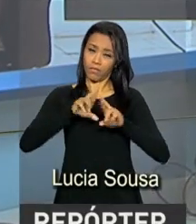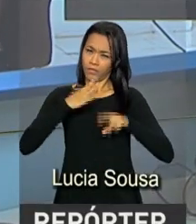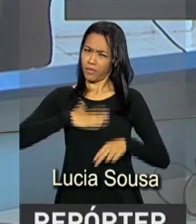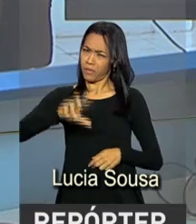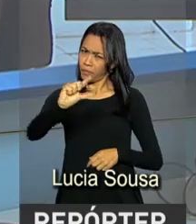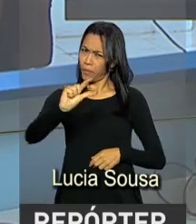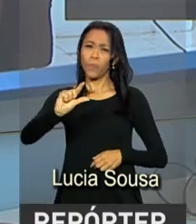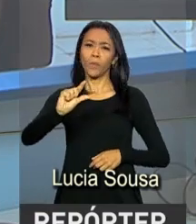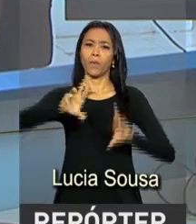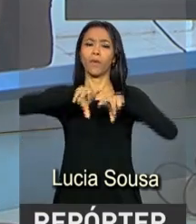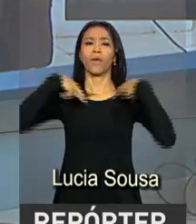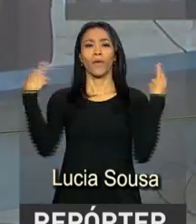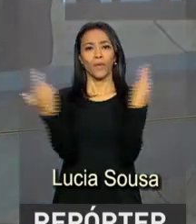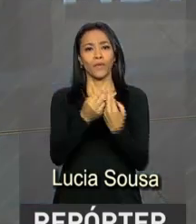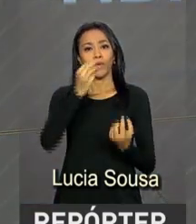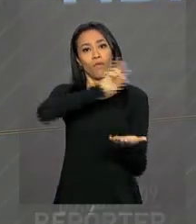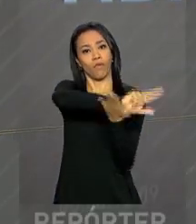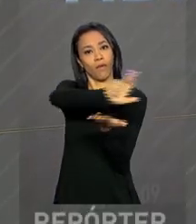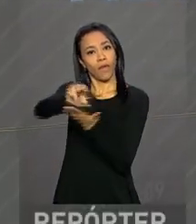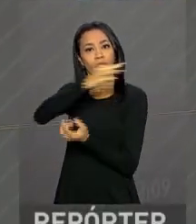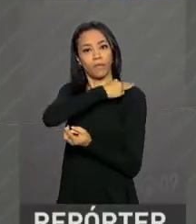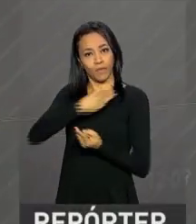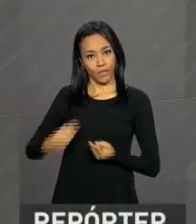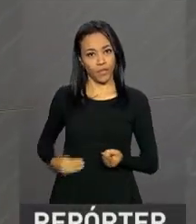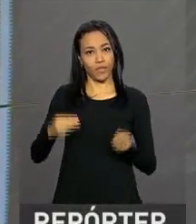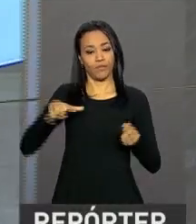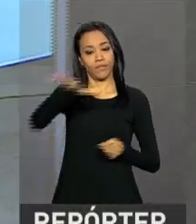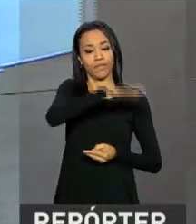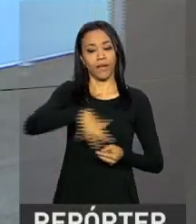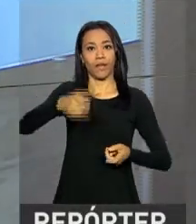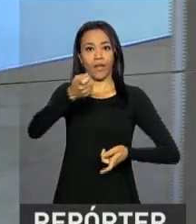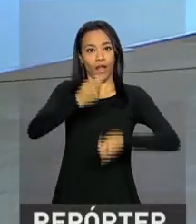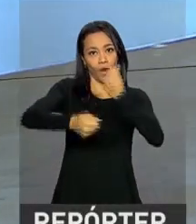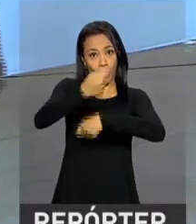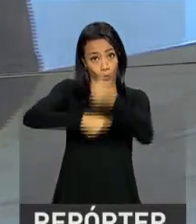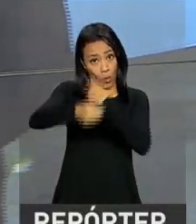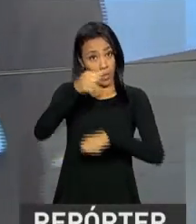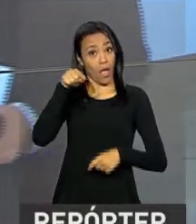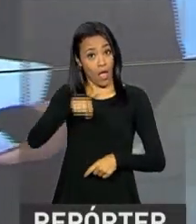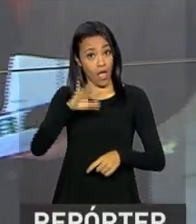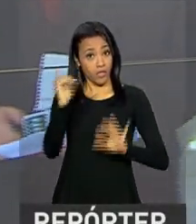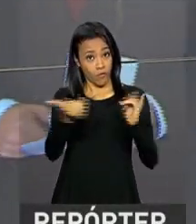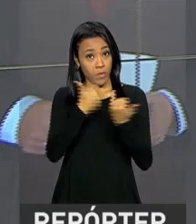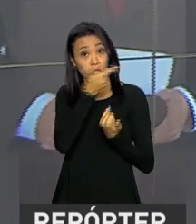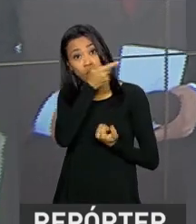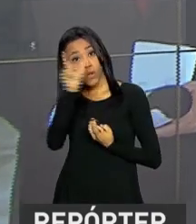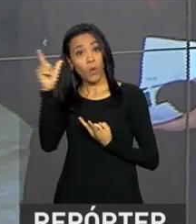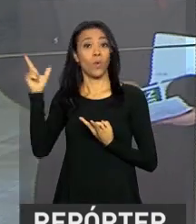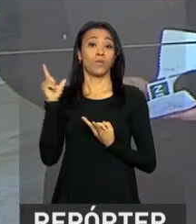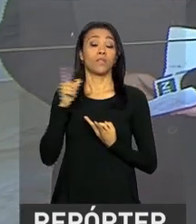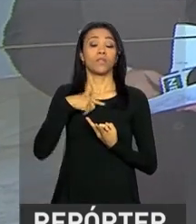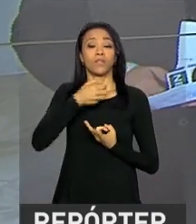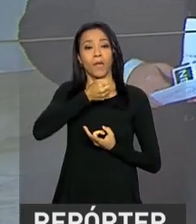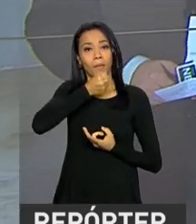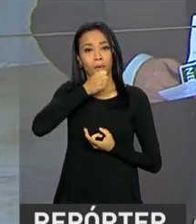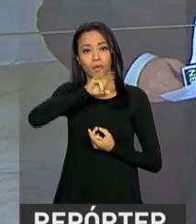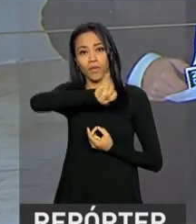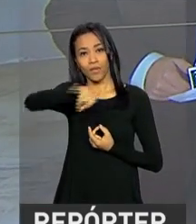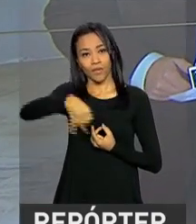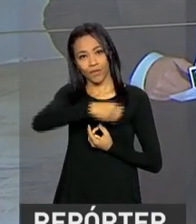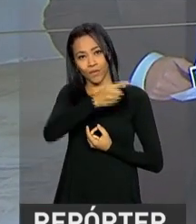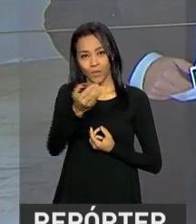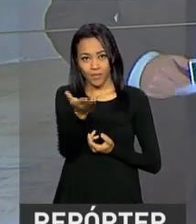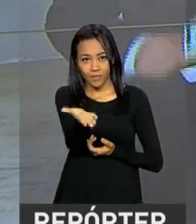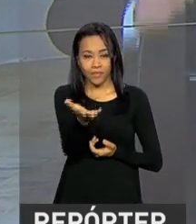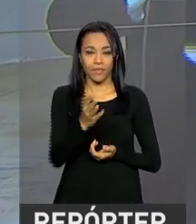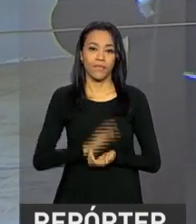a pouco com ministros da área econômica. Vamos saber essa e outras informações com o João Pedro Neto, que está no Palácio do Planalto. Oi, João